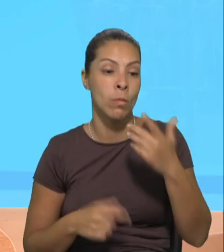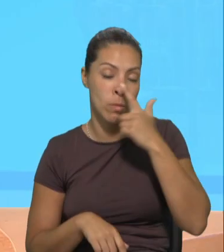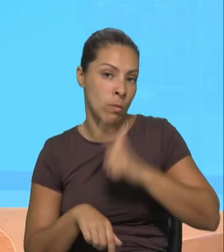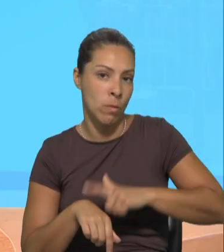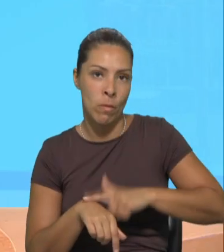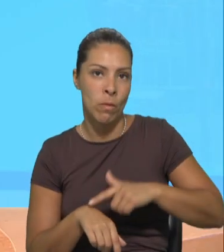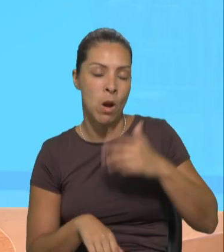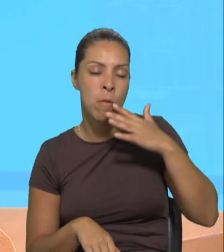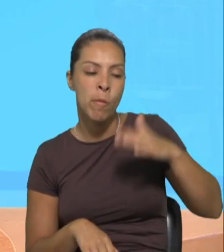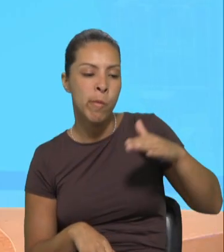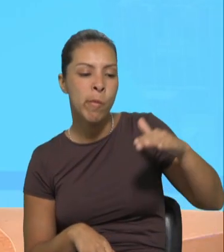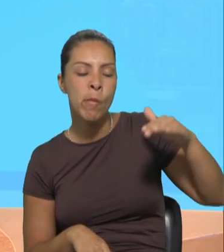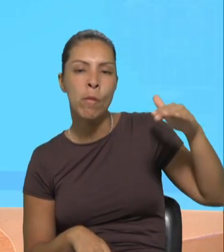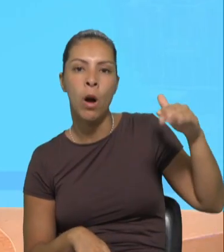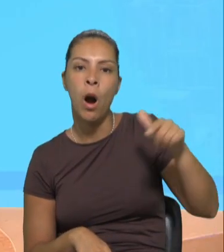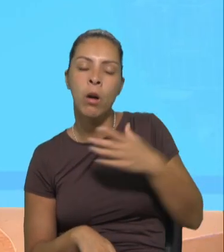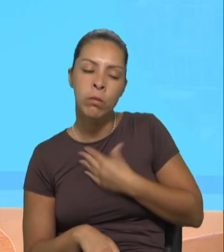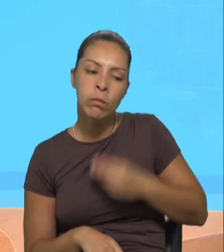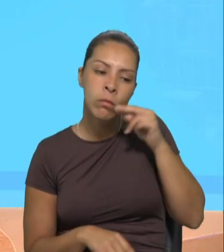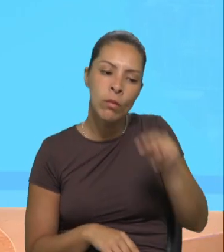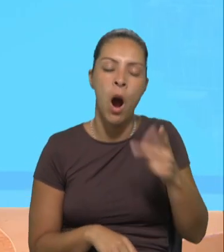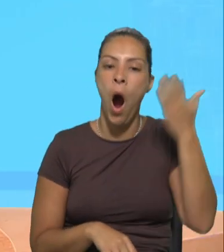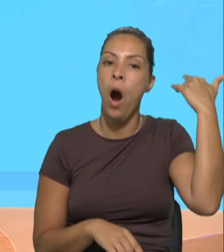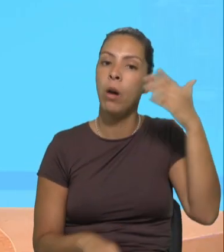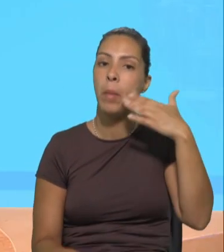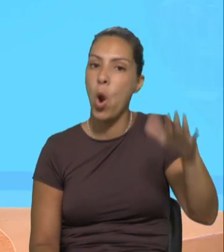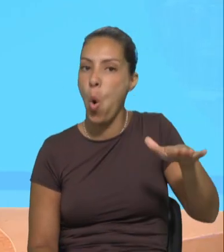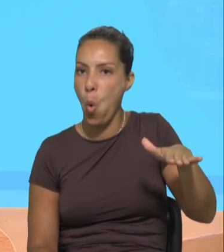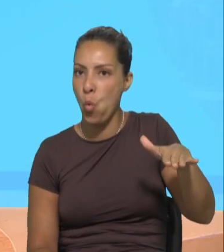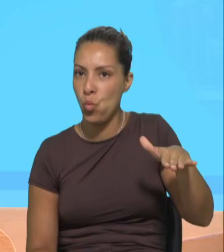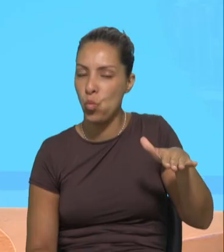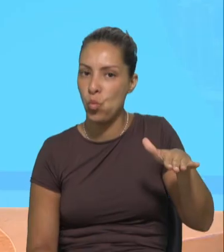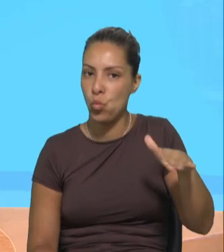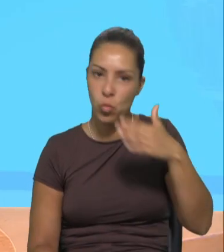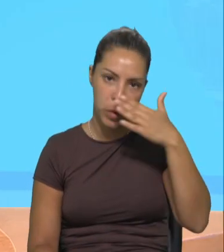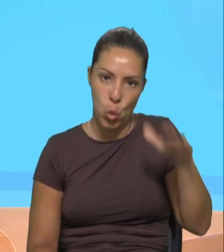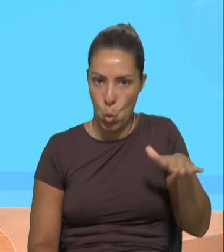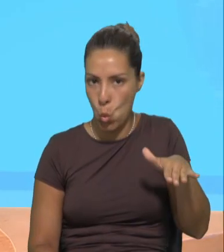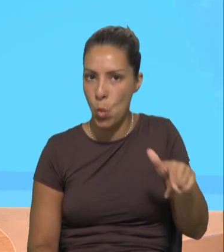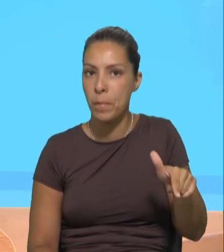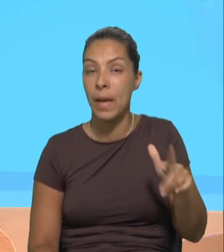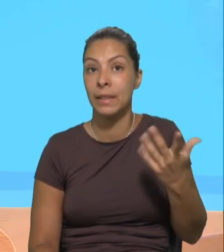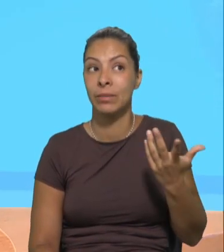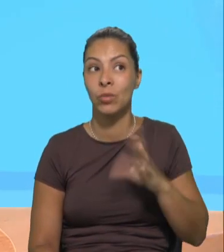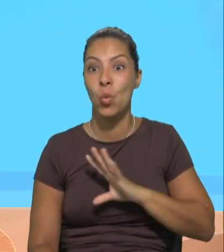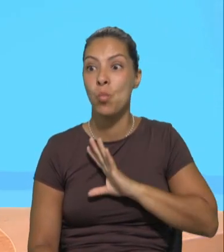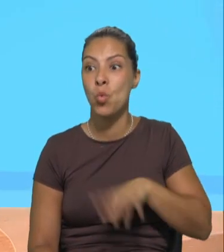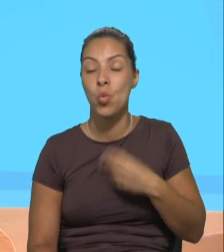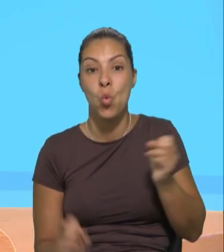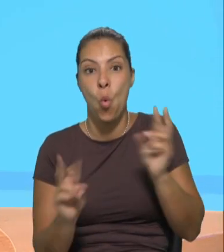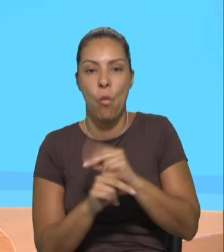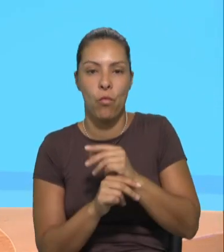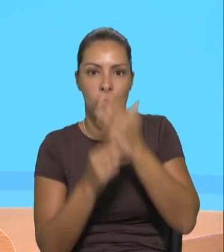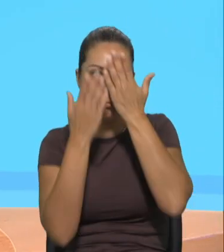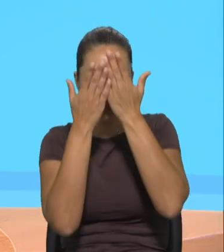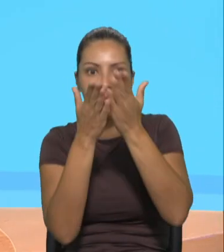preparamos, gostamos de... Nessa altura eles ainda eram mais pequenos, mas todo um novo mundo que se lhes abre, não é? Com